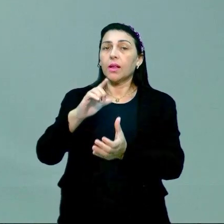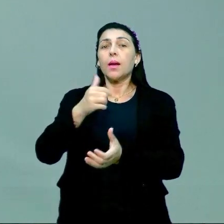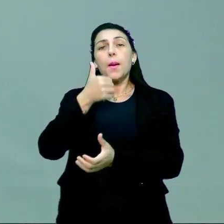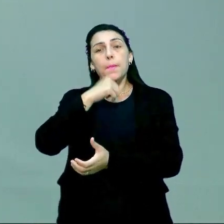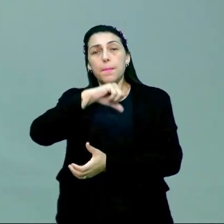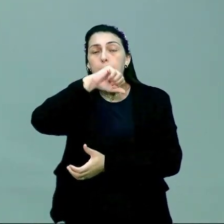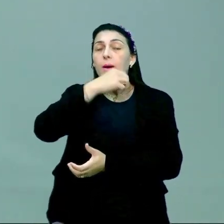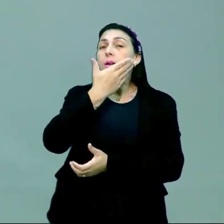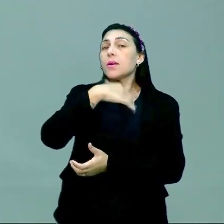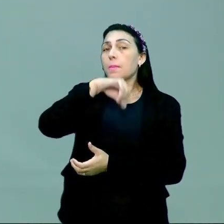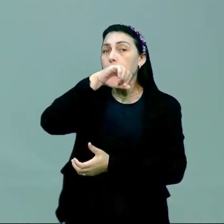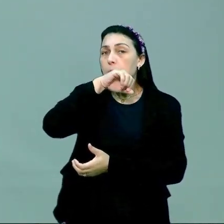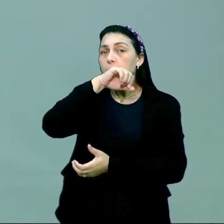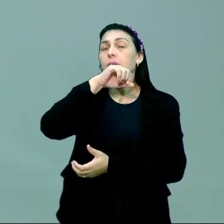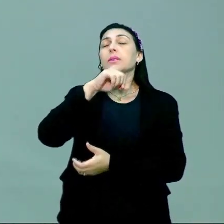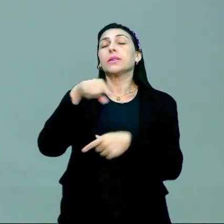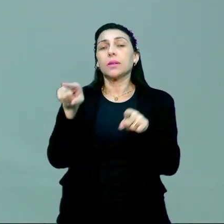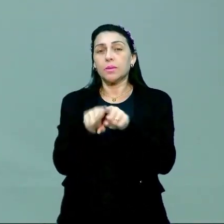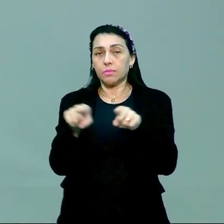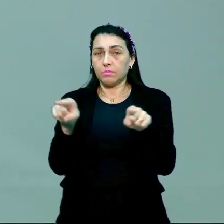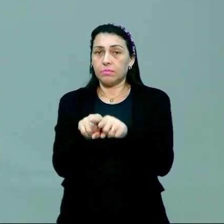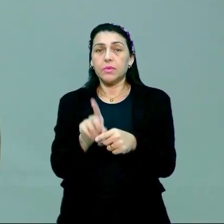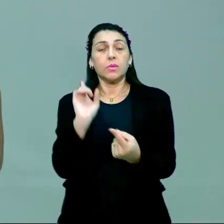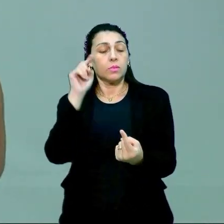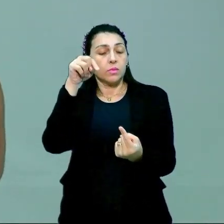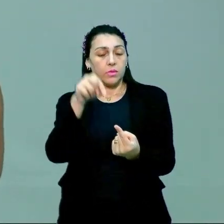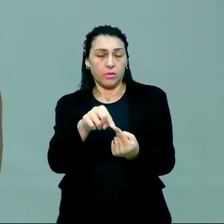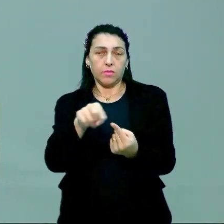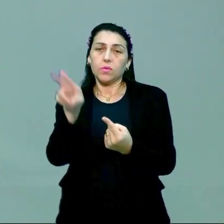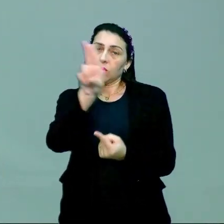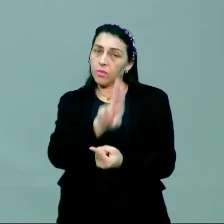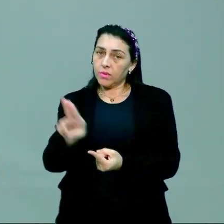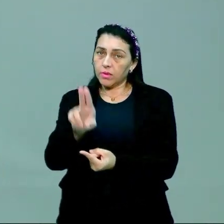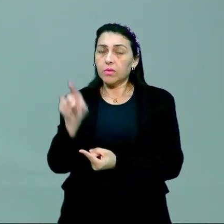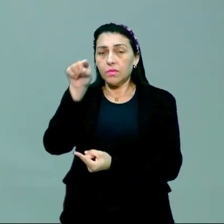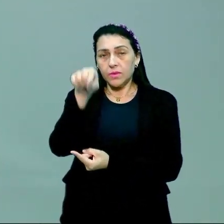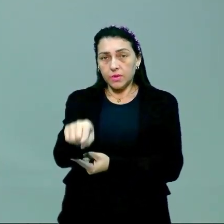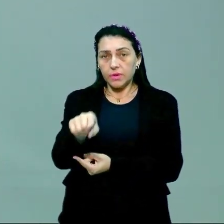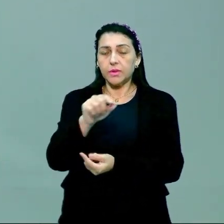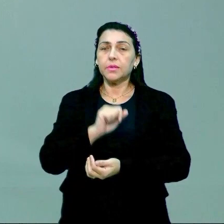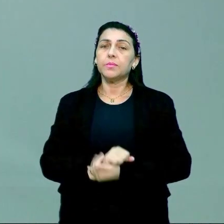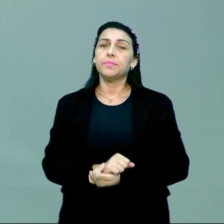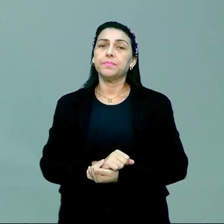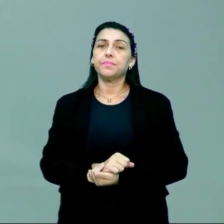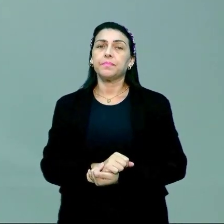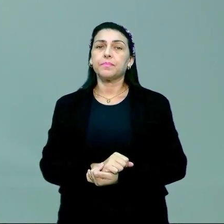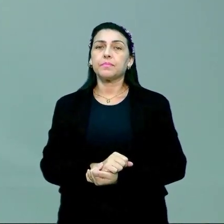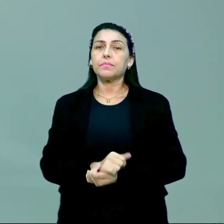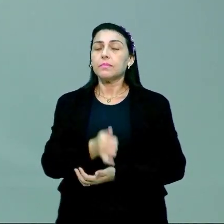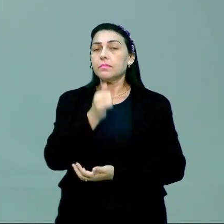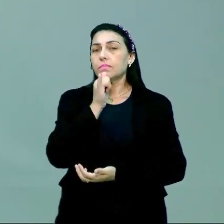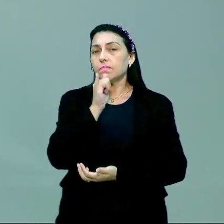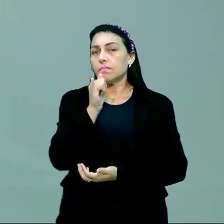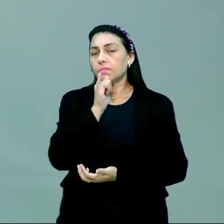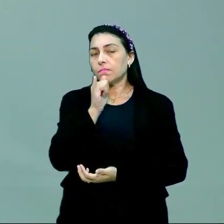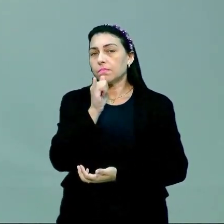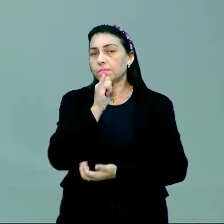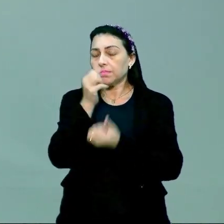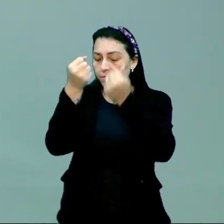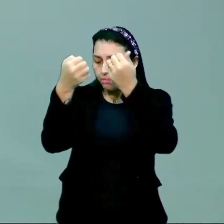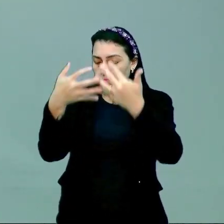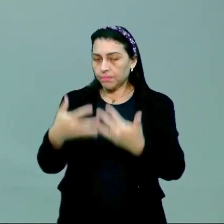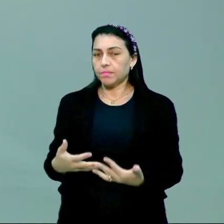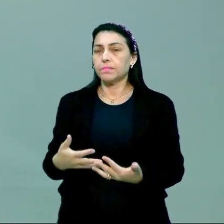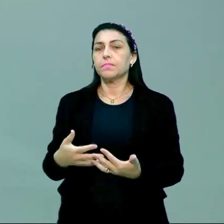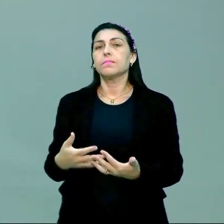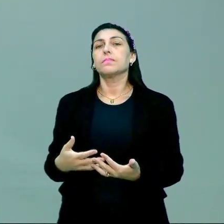São maneiras singulares que eu estou utilizando aqui com vocês, justamente para exemplificar a